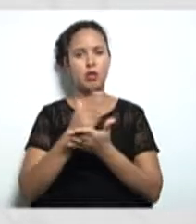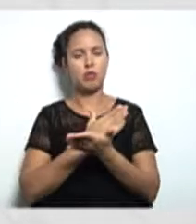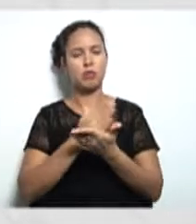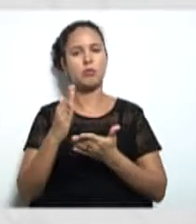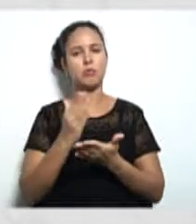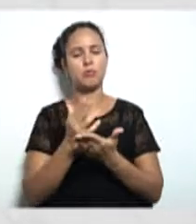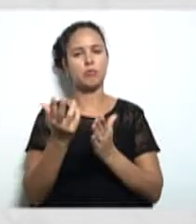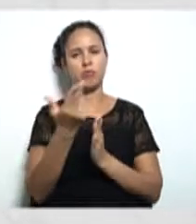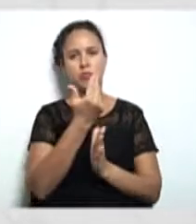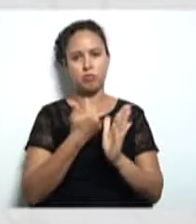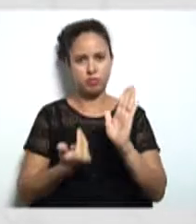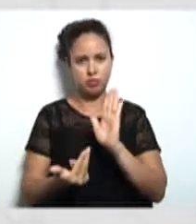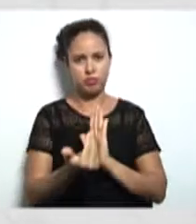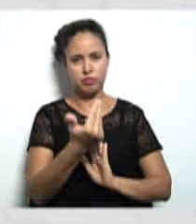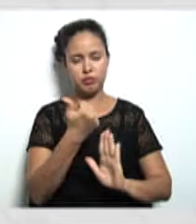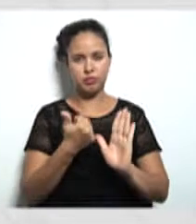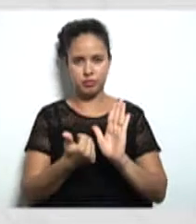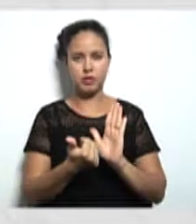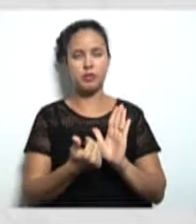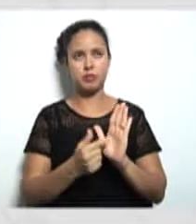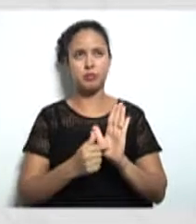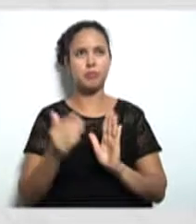alguns desenhos. E a gente...